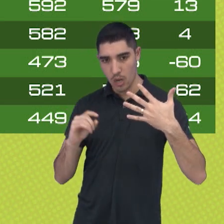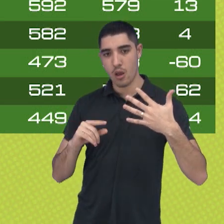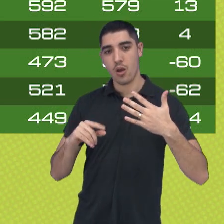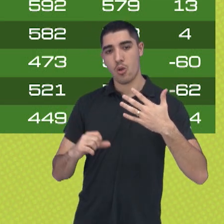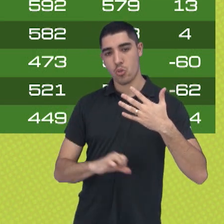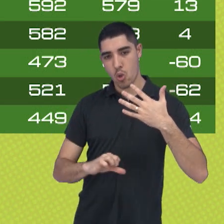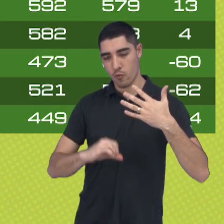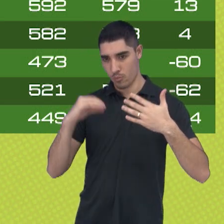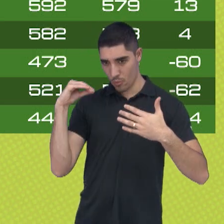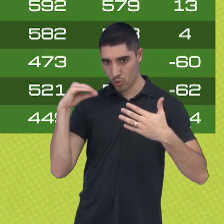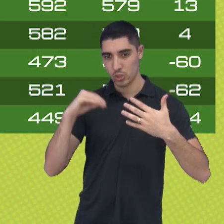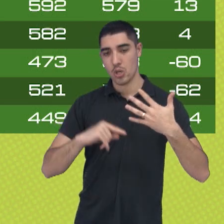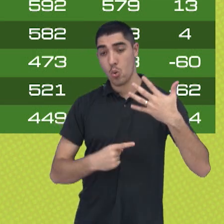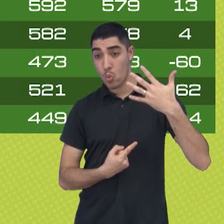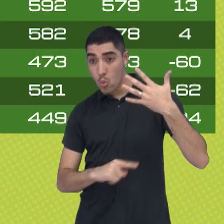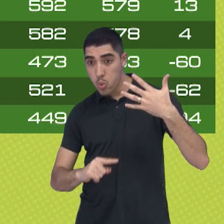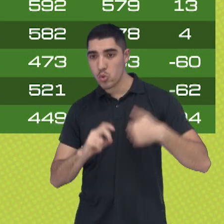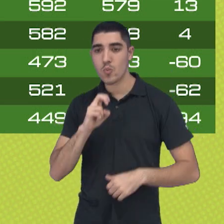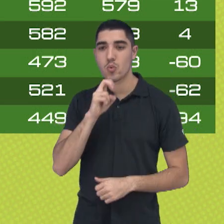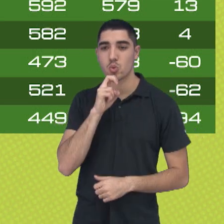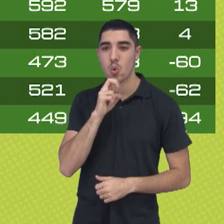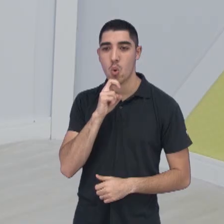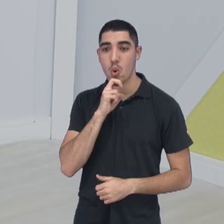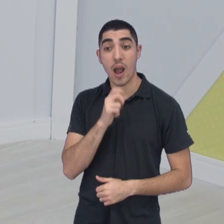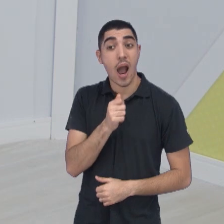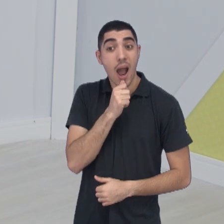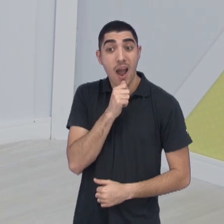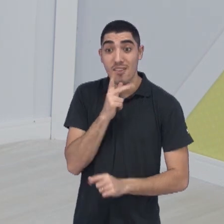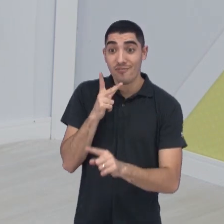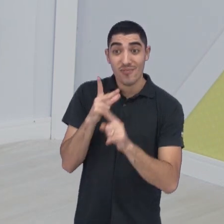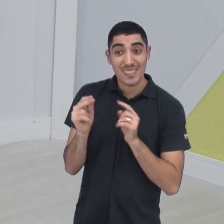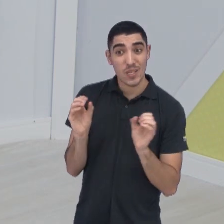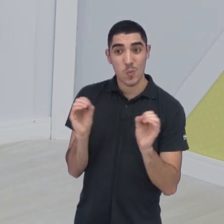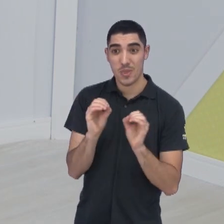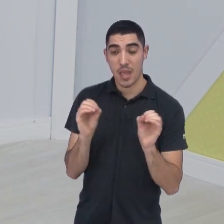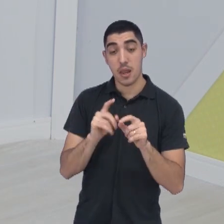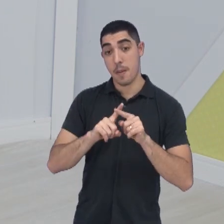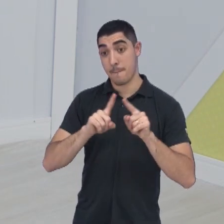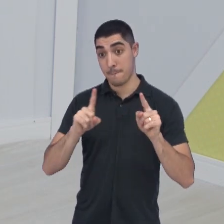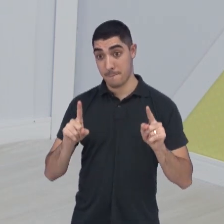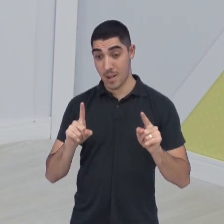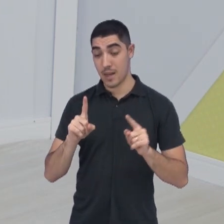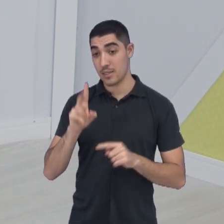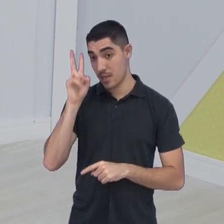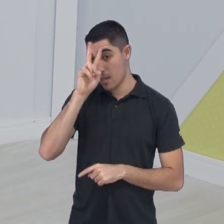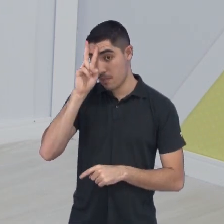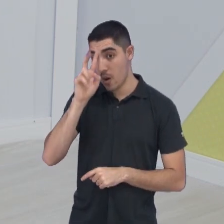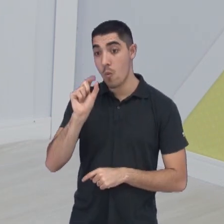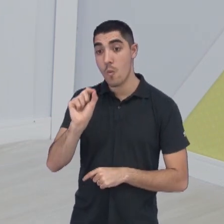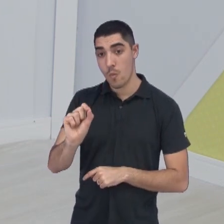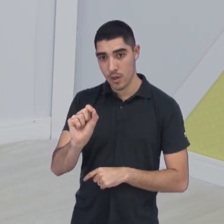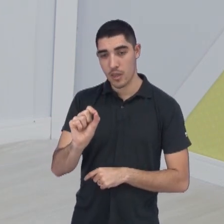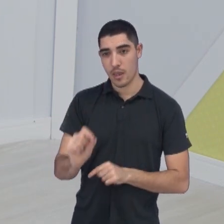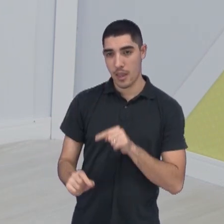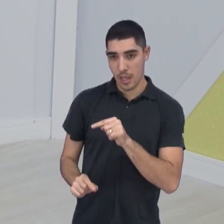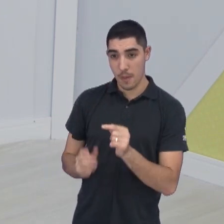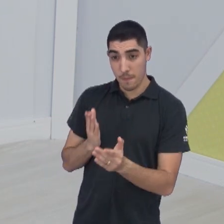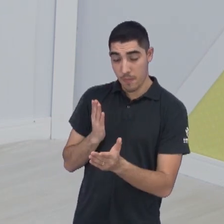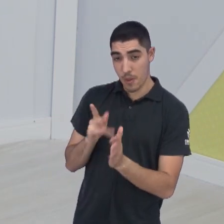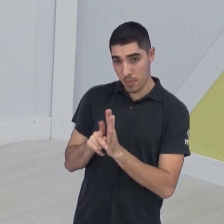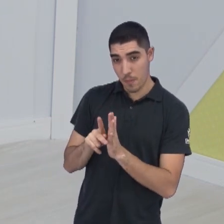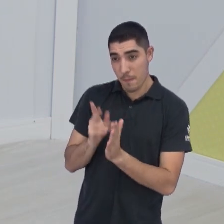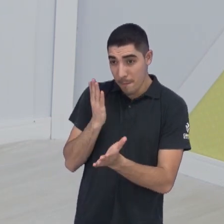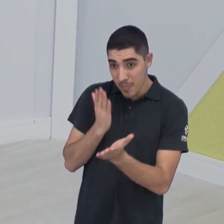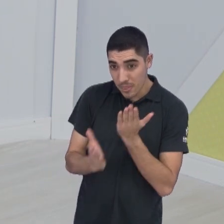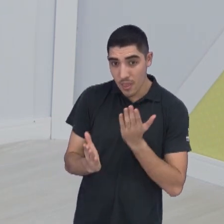Basquete. O Lanterna é o Liga Sorocabana, equipe que ainda não venceu na competição, mas vale lembrar, cada derrota na partida de basquete vale 1 ponto, por